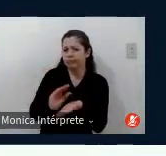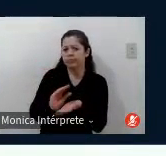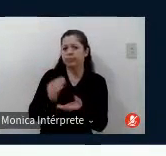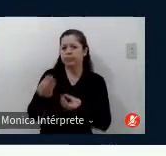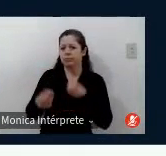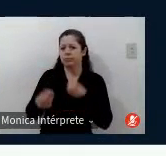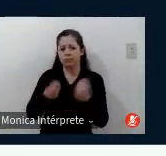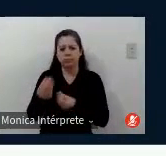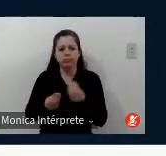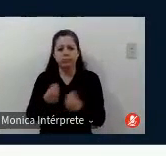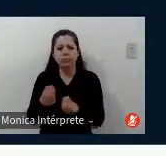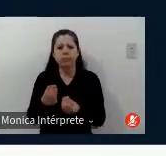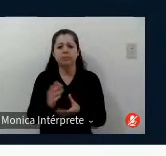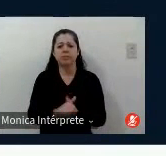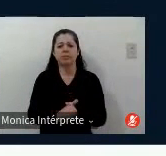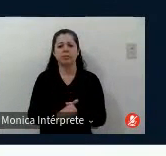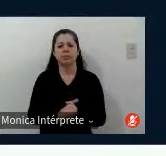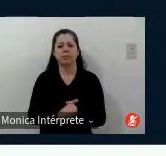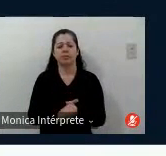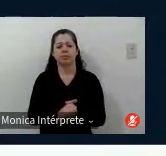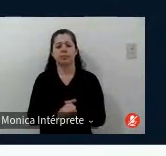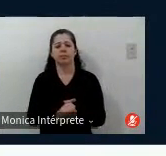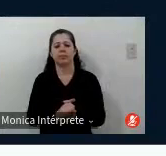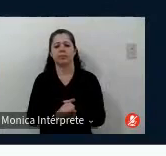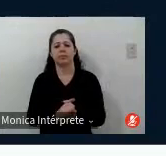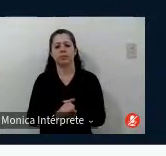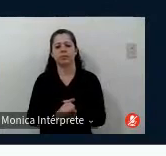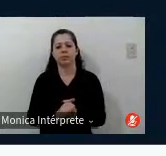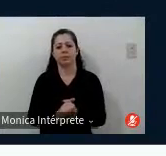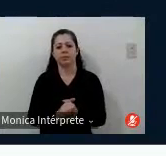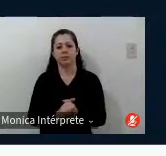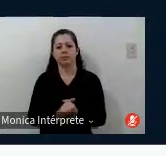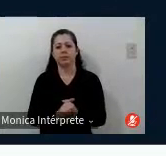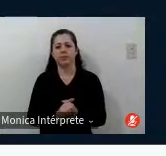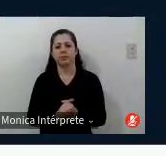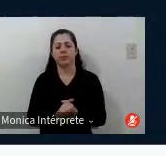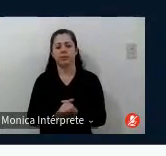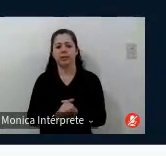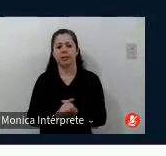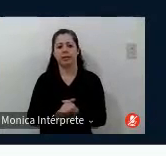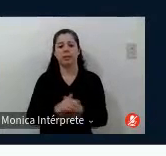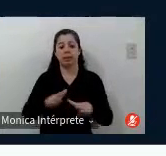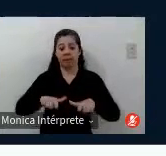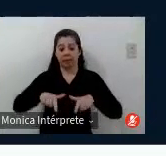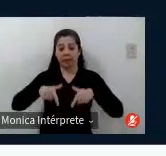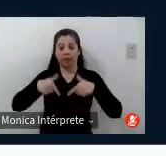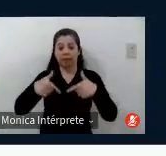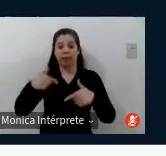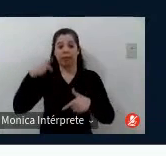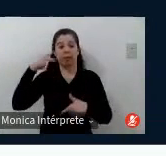para a implementação do plano e da política? Então, a política ela não define nenhum percentual do orçamento,